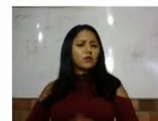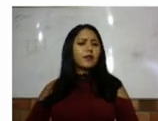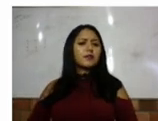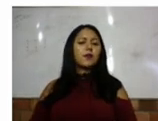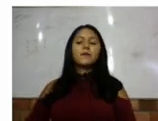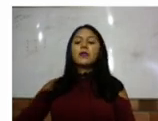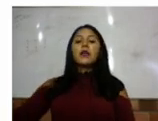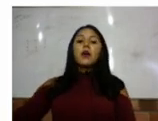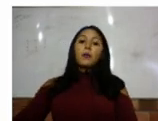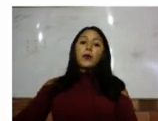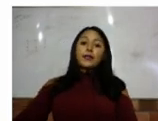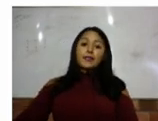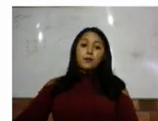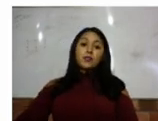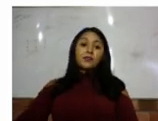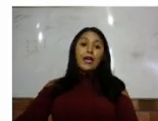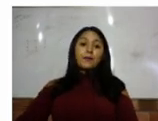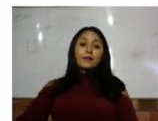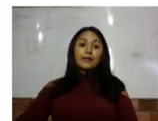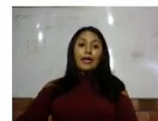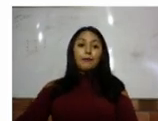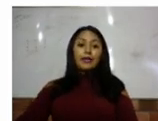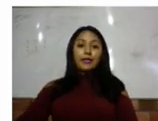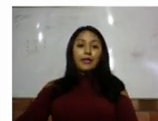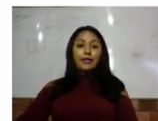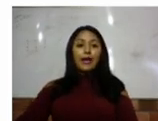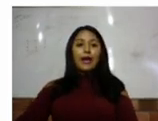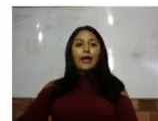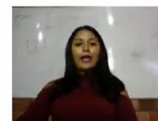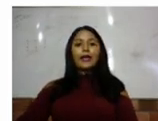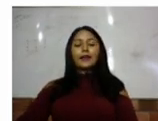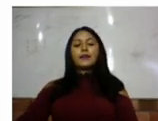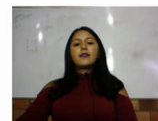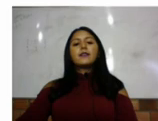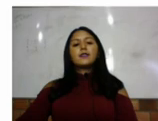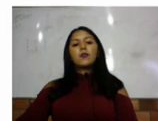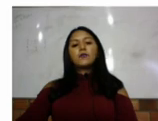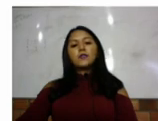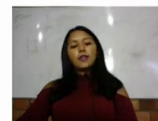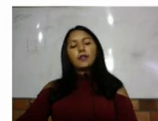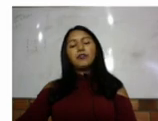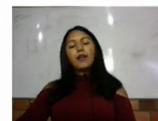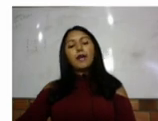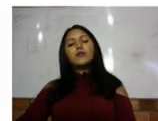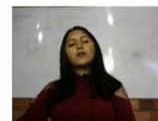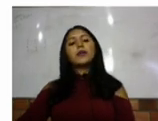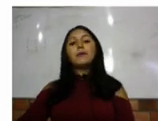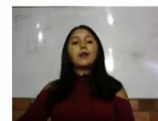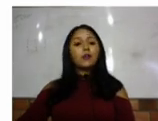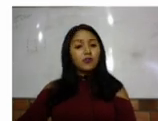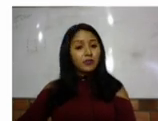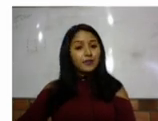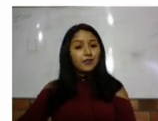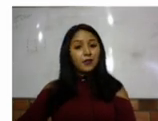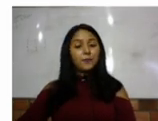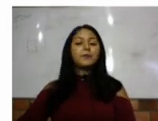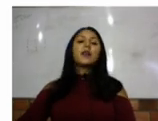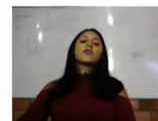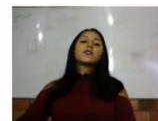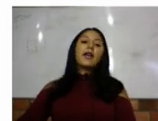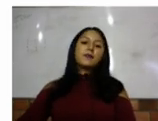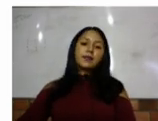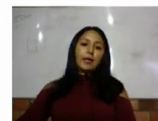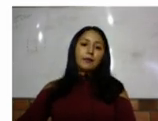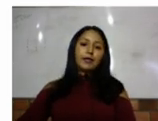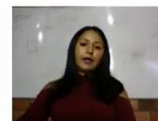primeira segunda e terceira conjugação por exemplo os verbos que terminam em a e r são considerados verbos de primeira conjugação